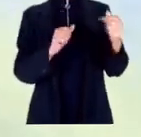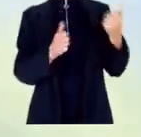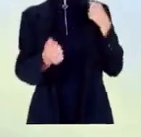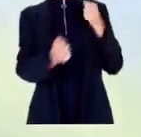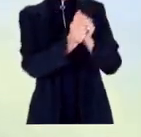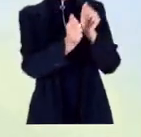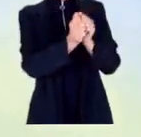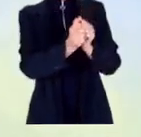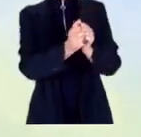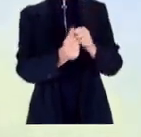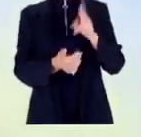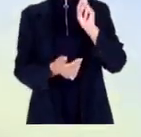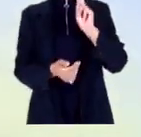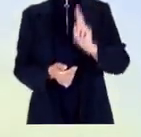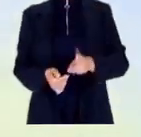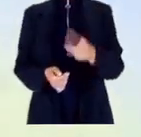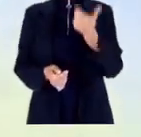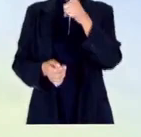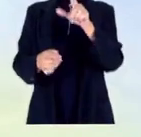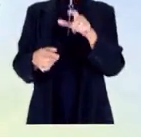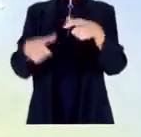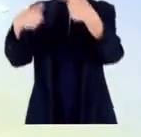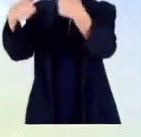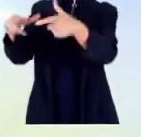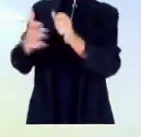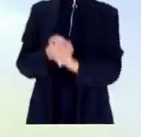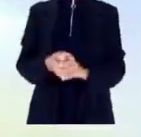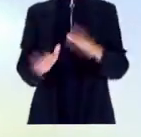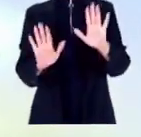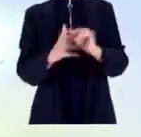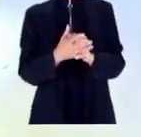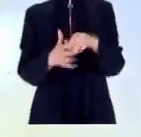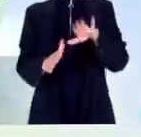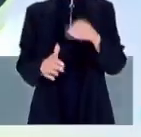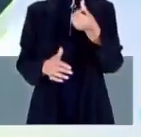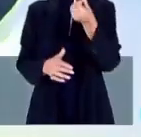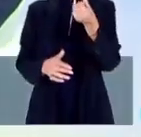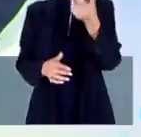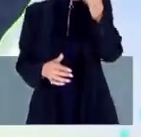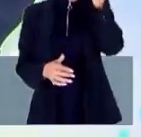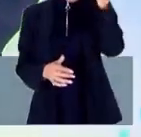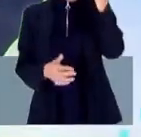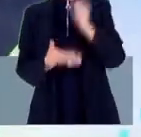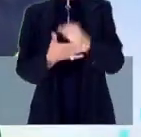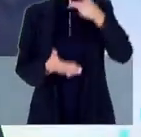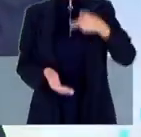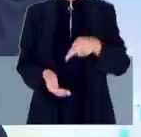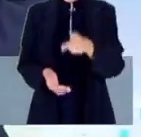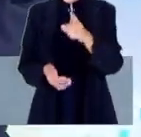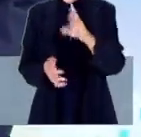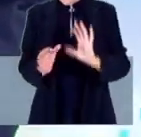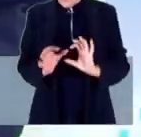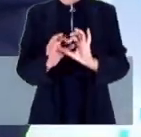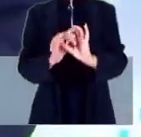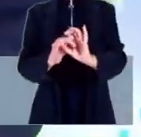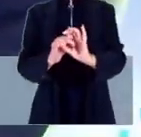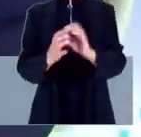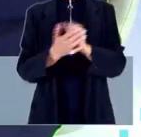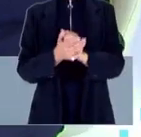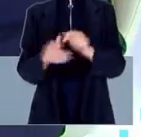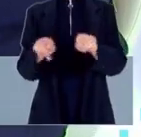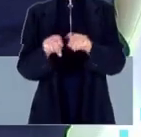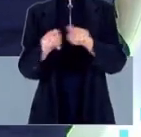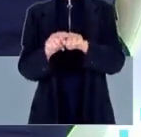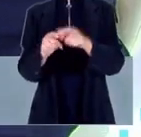sempre tiveram do lado de lá da história são meia dúzia talvez não mais que isso de pessoas que sempre vieram envolvidos lá no esquema do